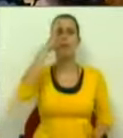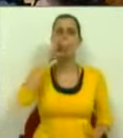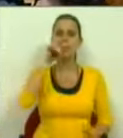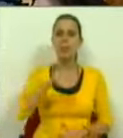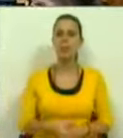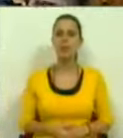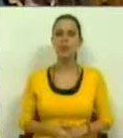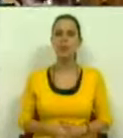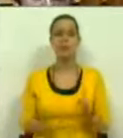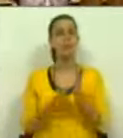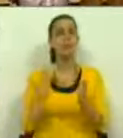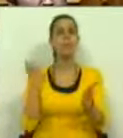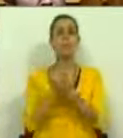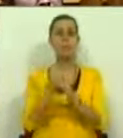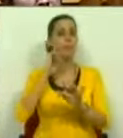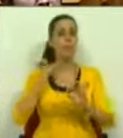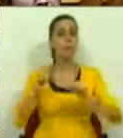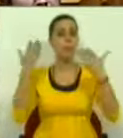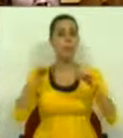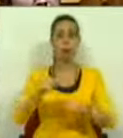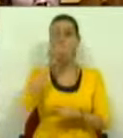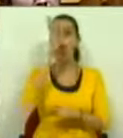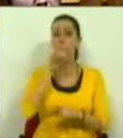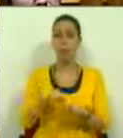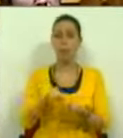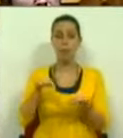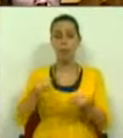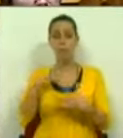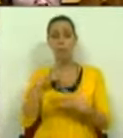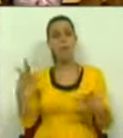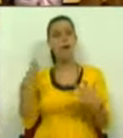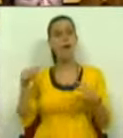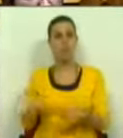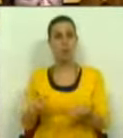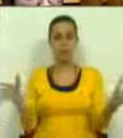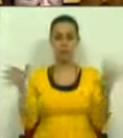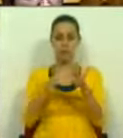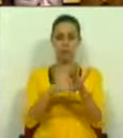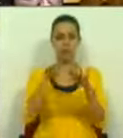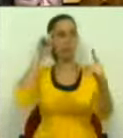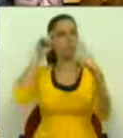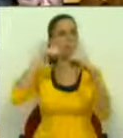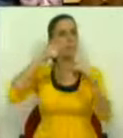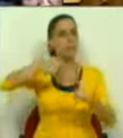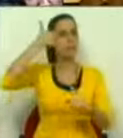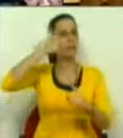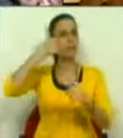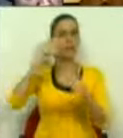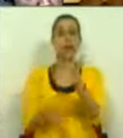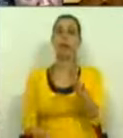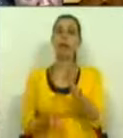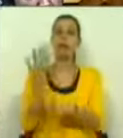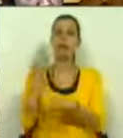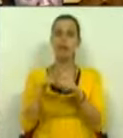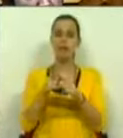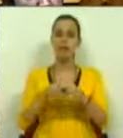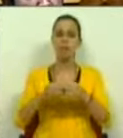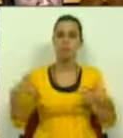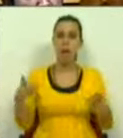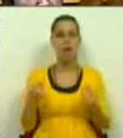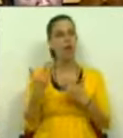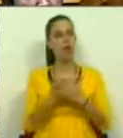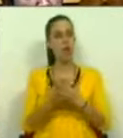Primeiro-Ministro, sempre foi prioritário para o Governo e para esta maioria conjugar estes desígnios com a criação de um